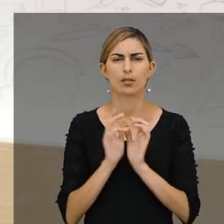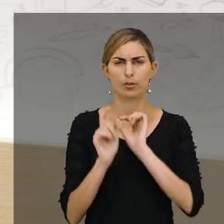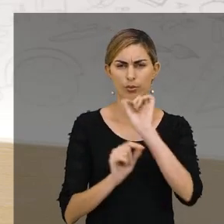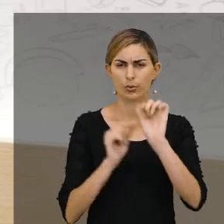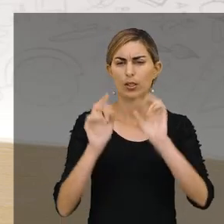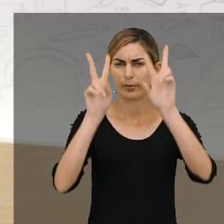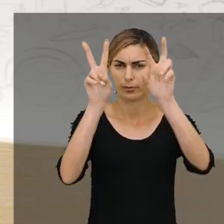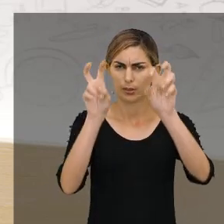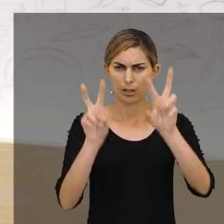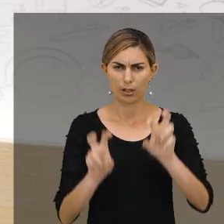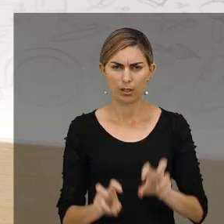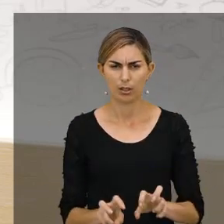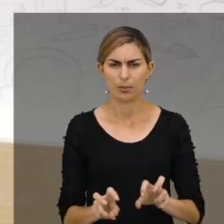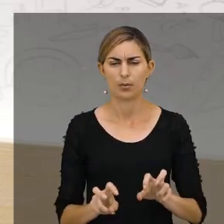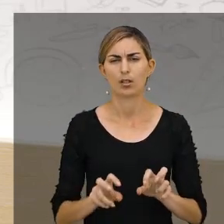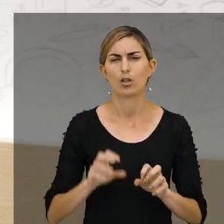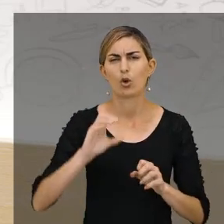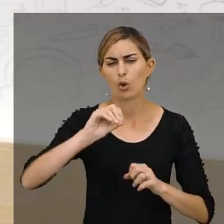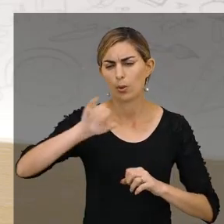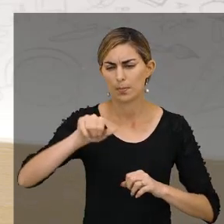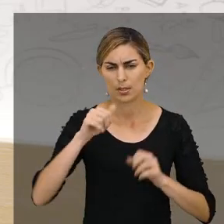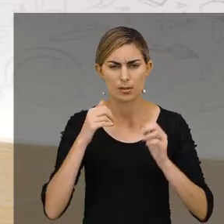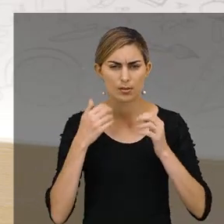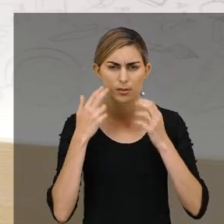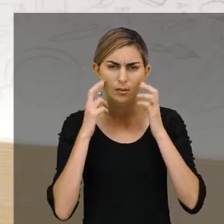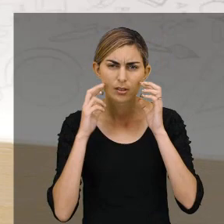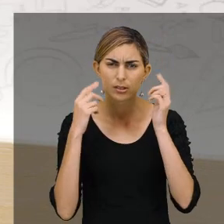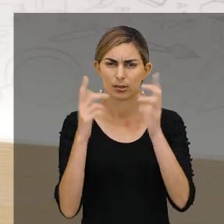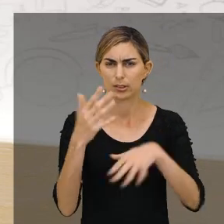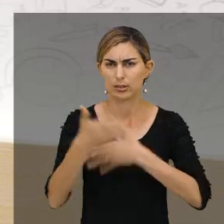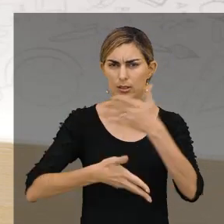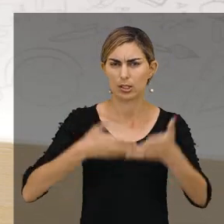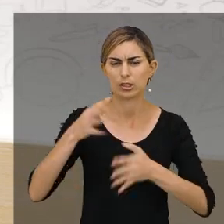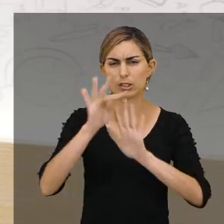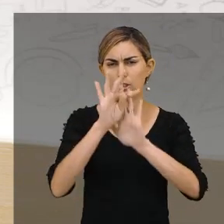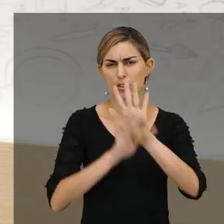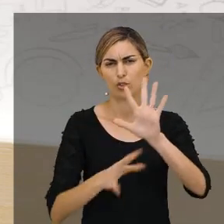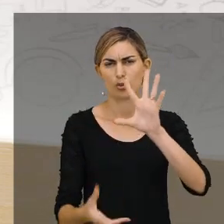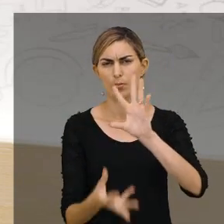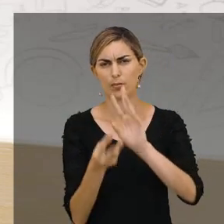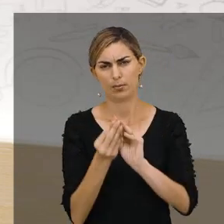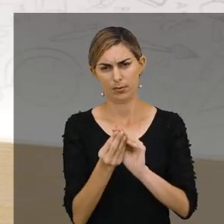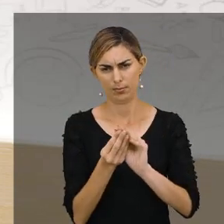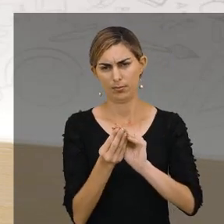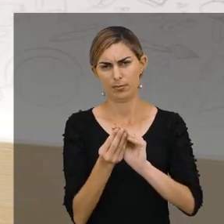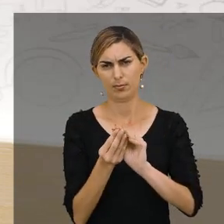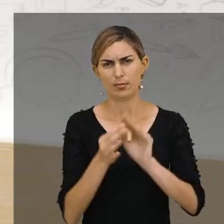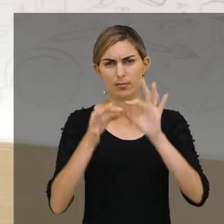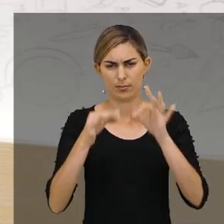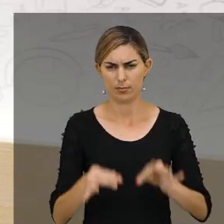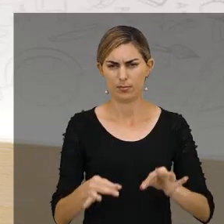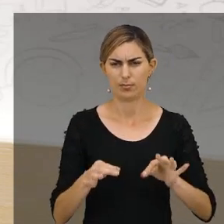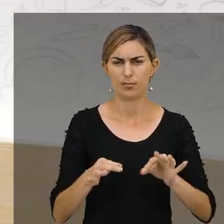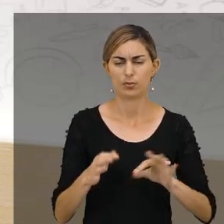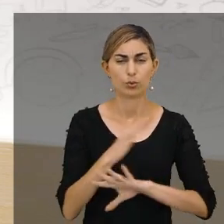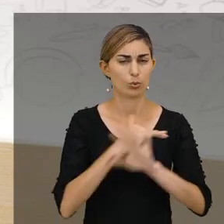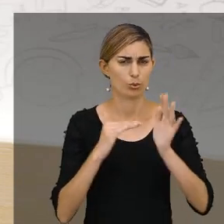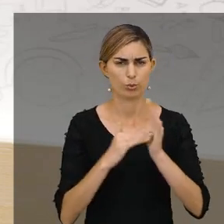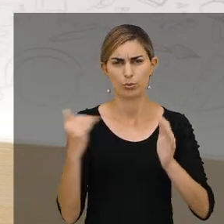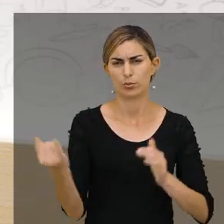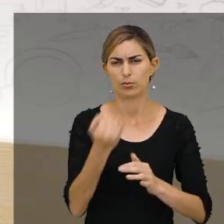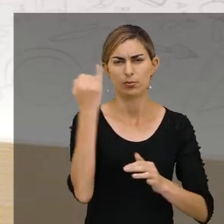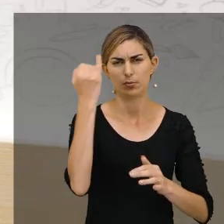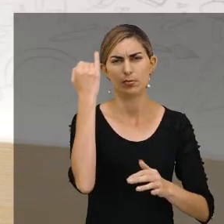né, temas e observações que são tratadas nos textos complementares, tá certo? Então,